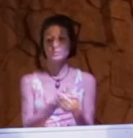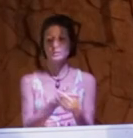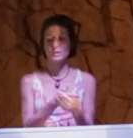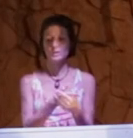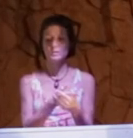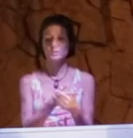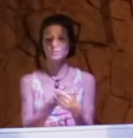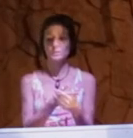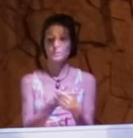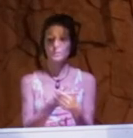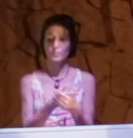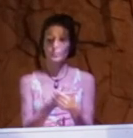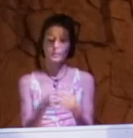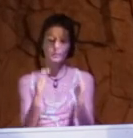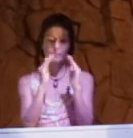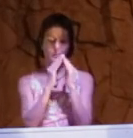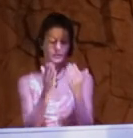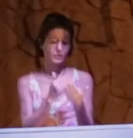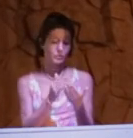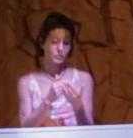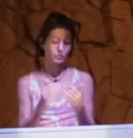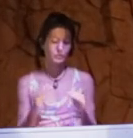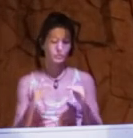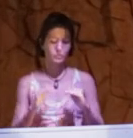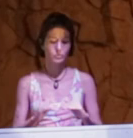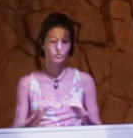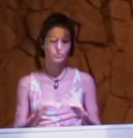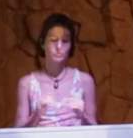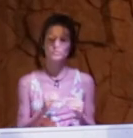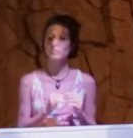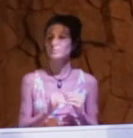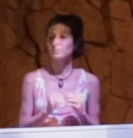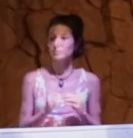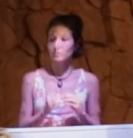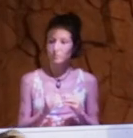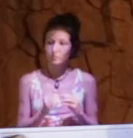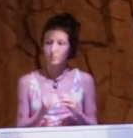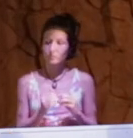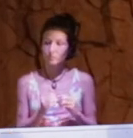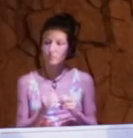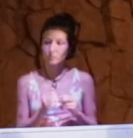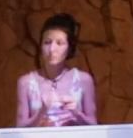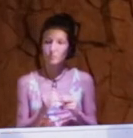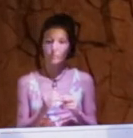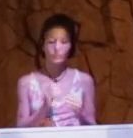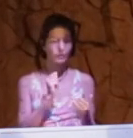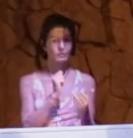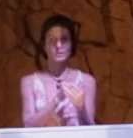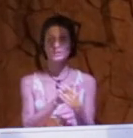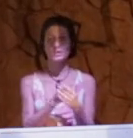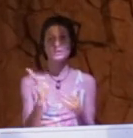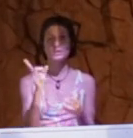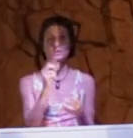né? Chão de Feira, na verdade, está no site, ele não é comercializável, ele está livre para todo mundo.